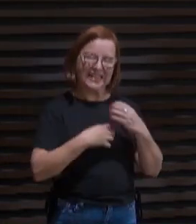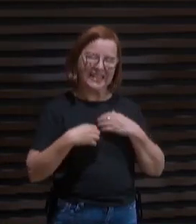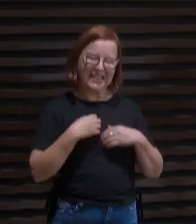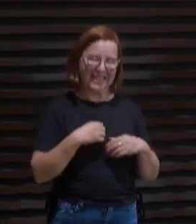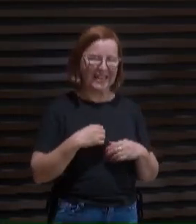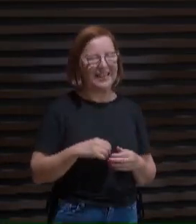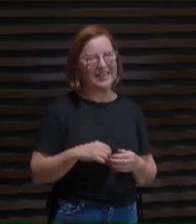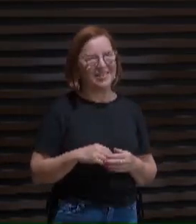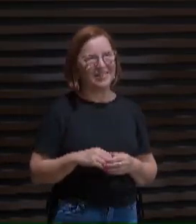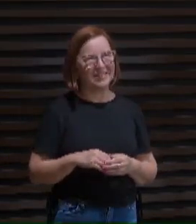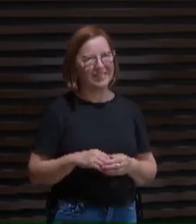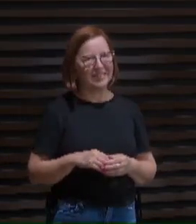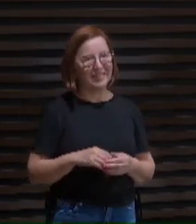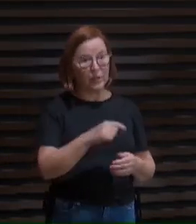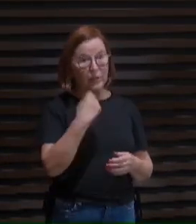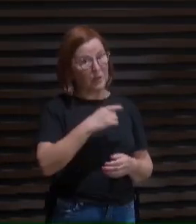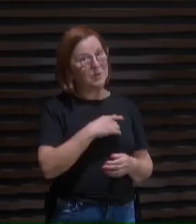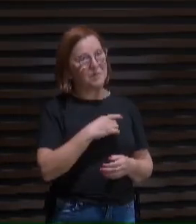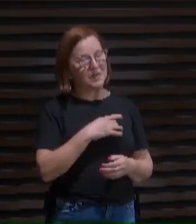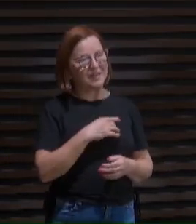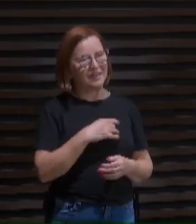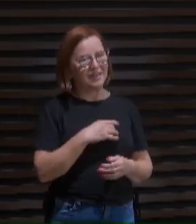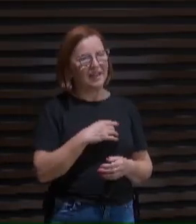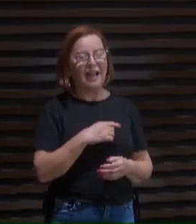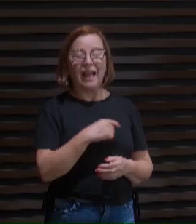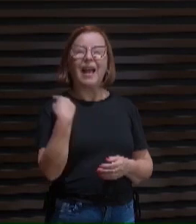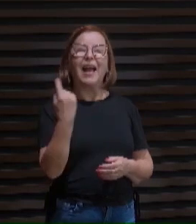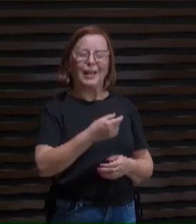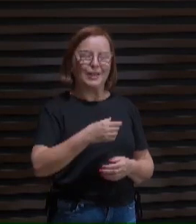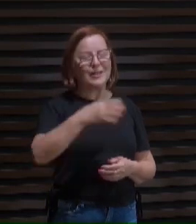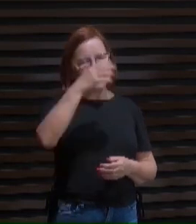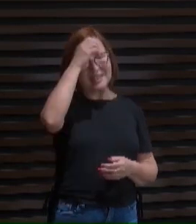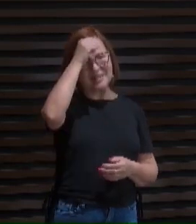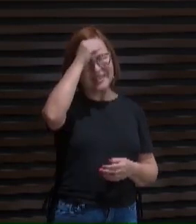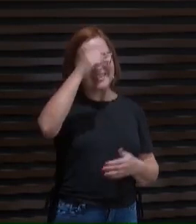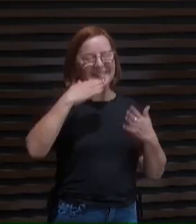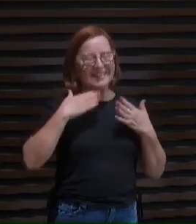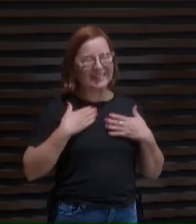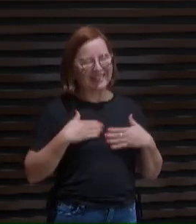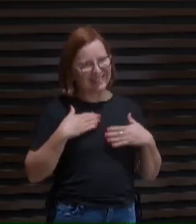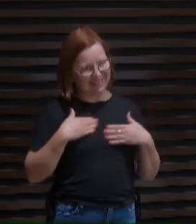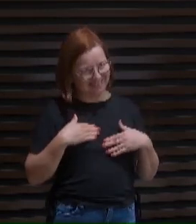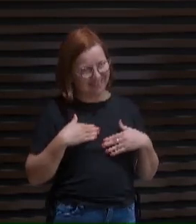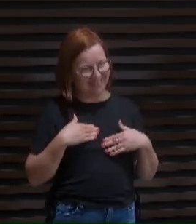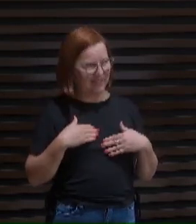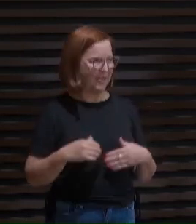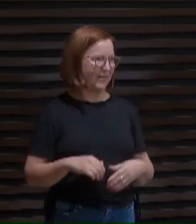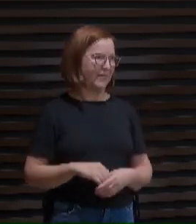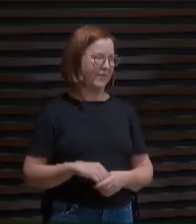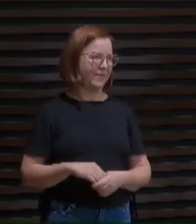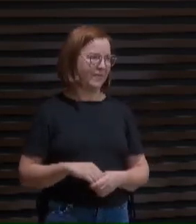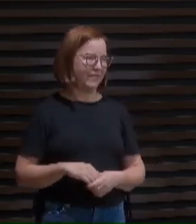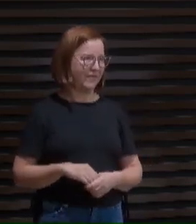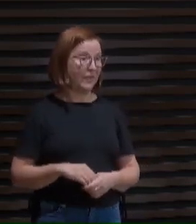nossas angústias, os nossos medos, a gente vai aprender a descansar mais e mais. O